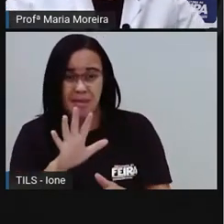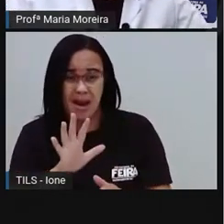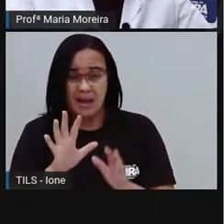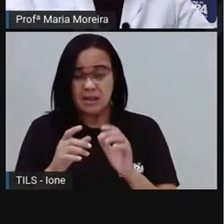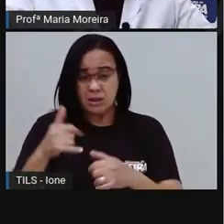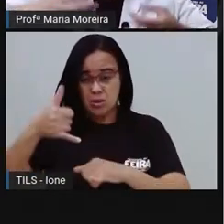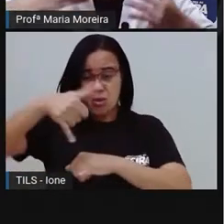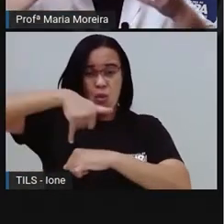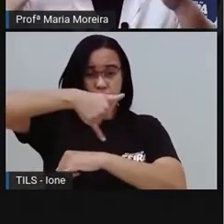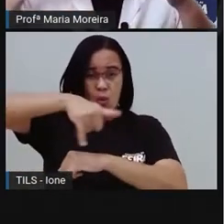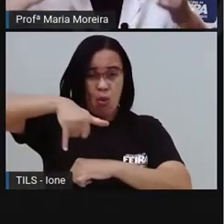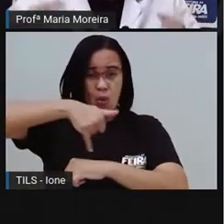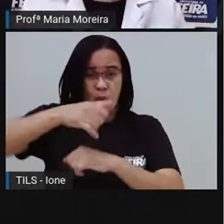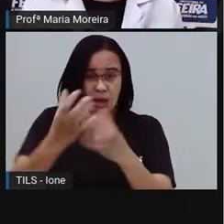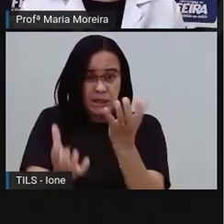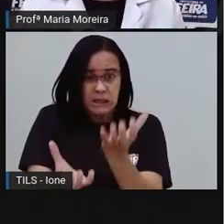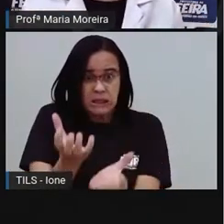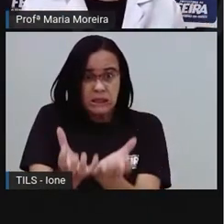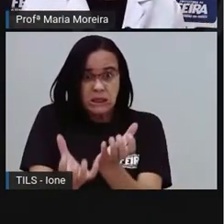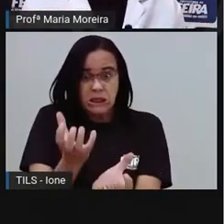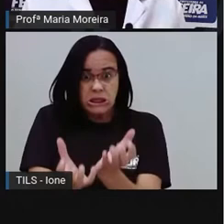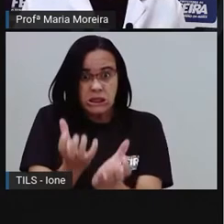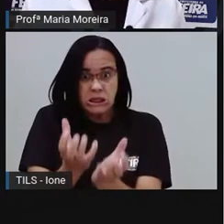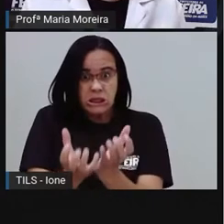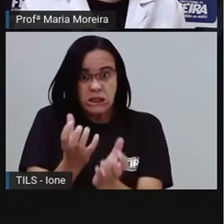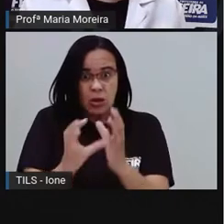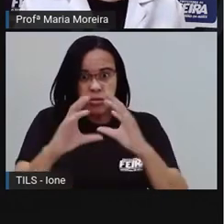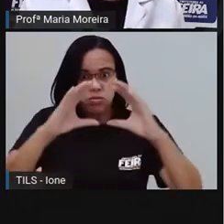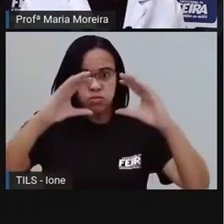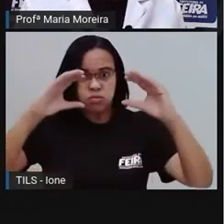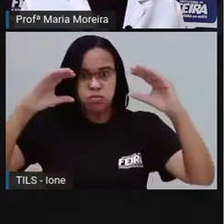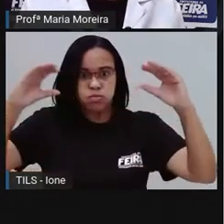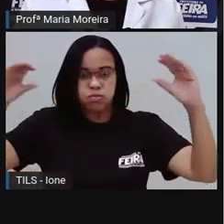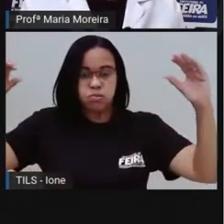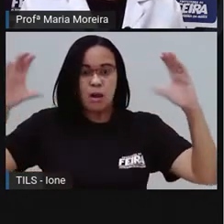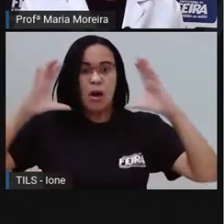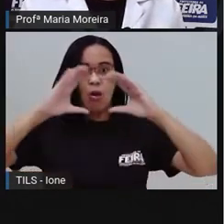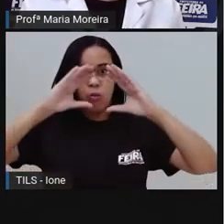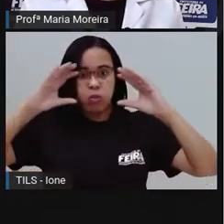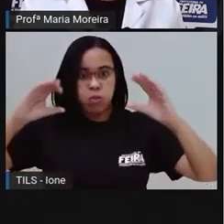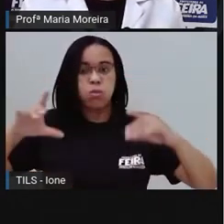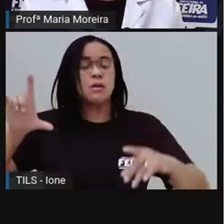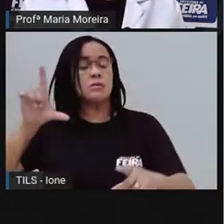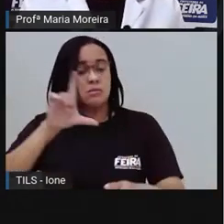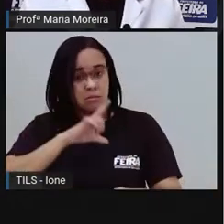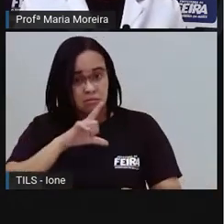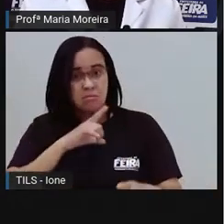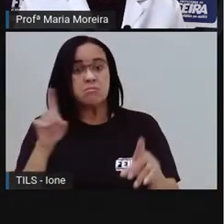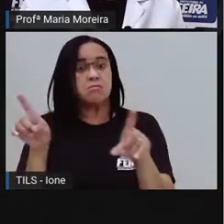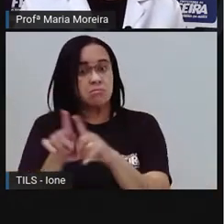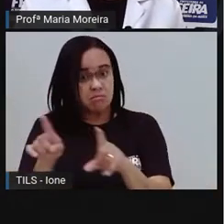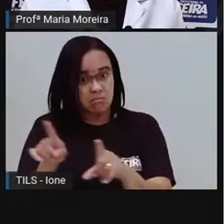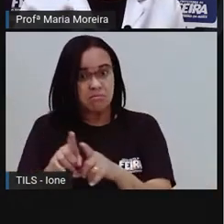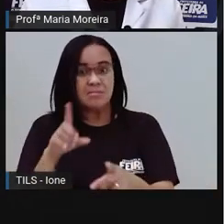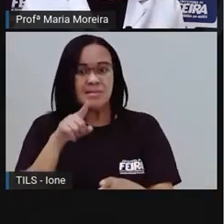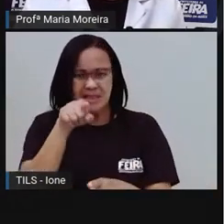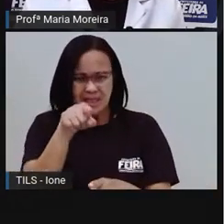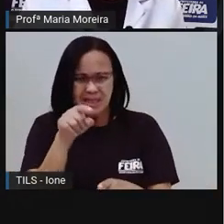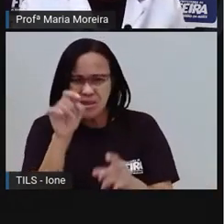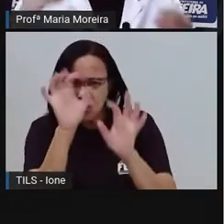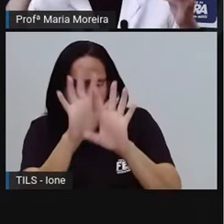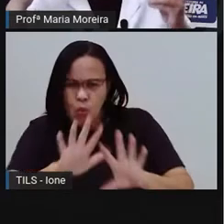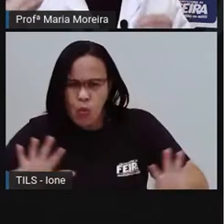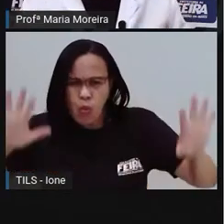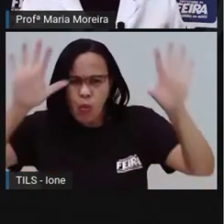seja, quando o óleo vai se quentando e vai saindo, aquela fumacinha, pois é, também polui aí o meio ambiente. Obviamente